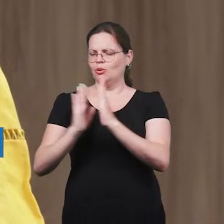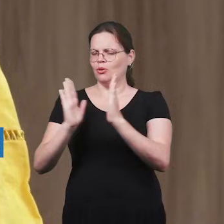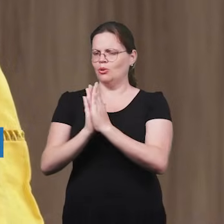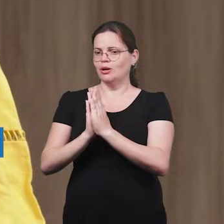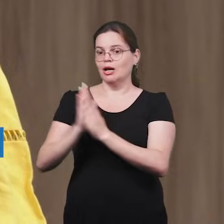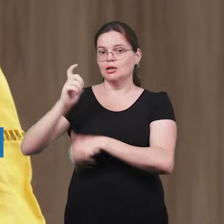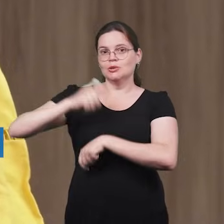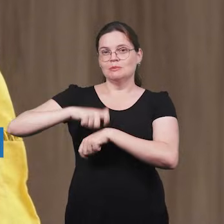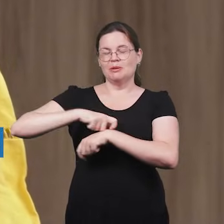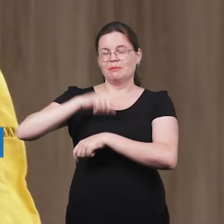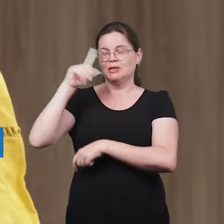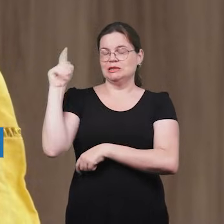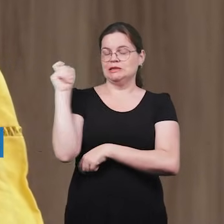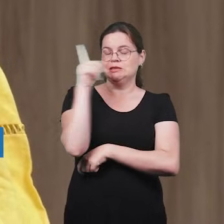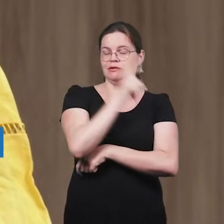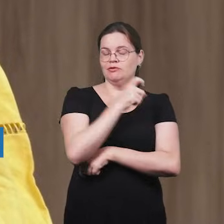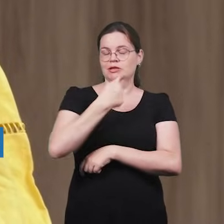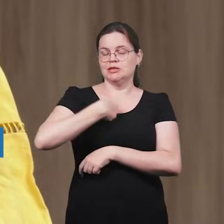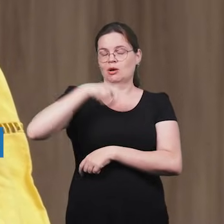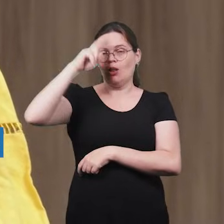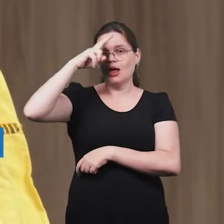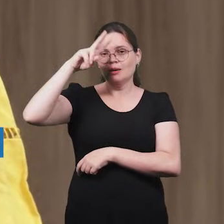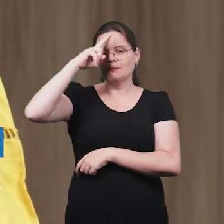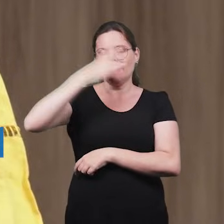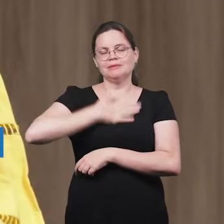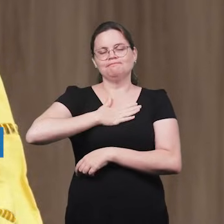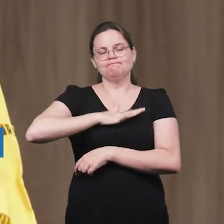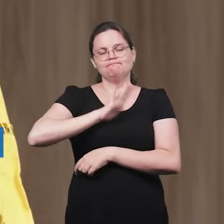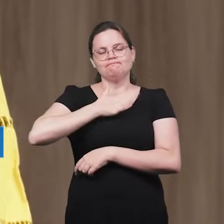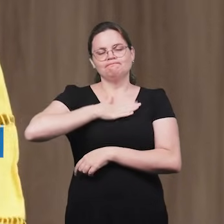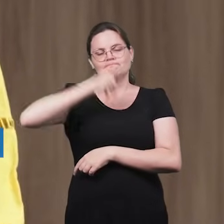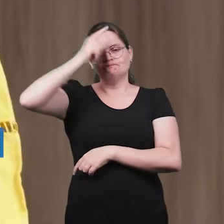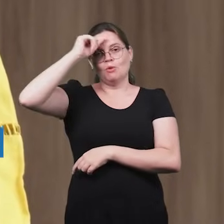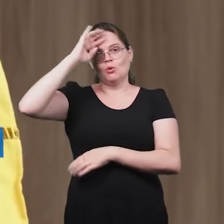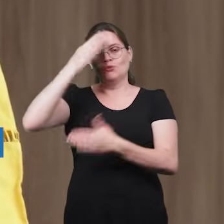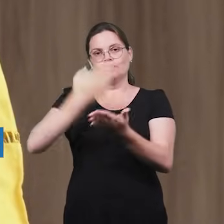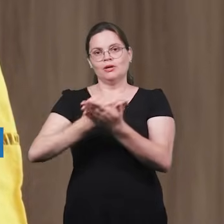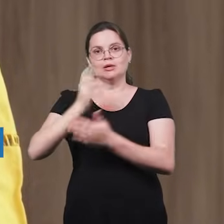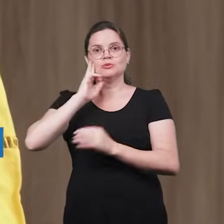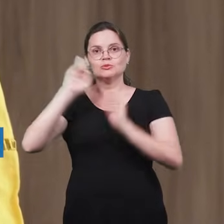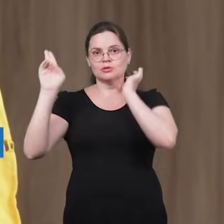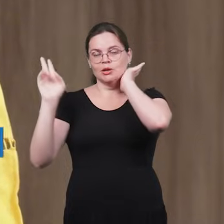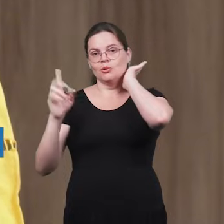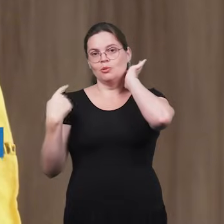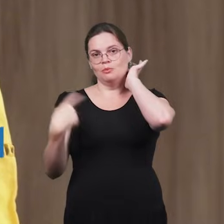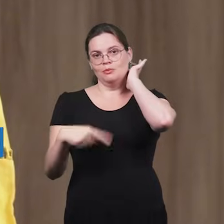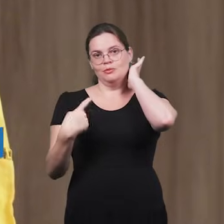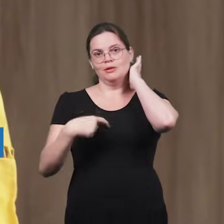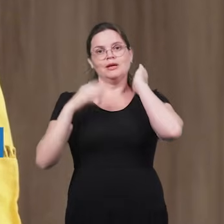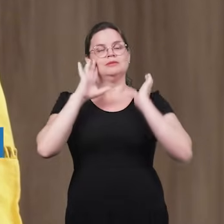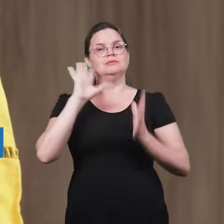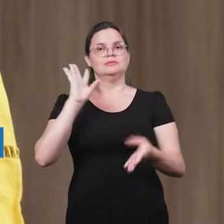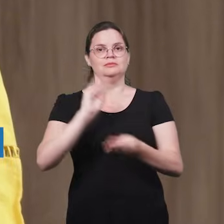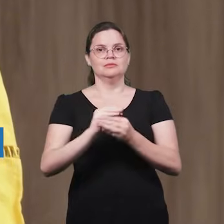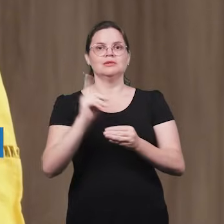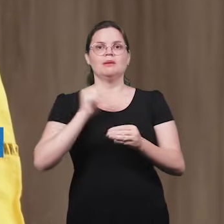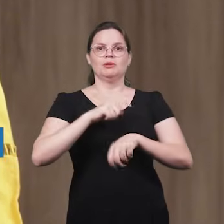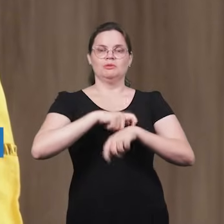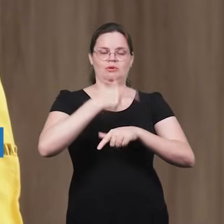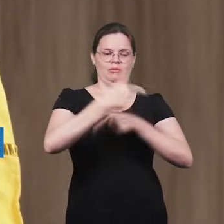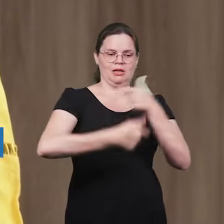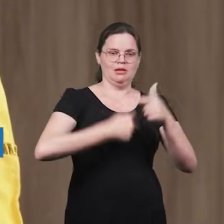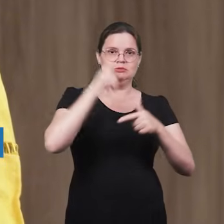da prova nós estarmos descansados no Senhor. Mas lembramos que depois da batalha da oração vem a nossa vitória. E